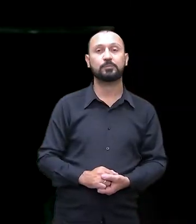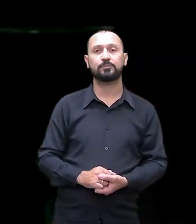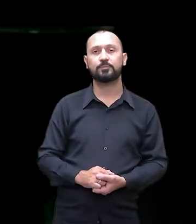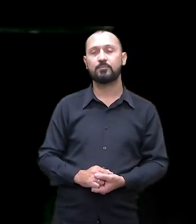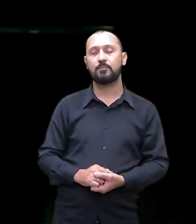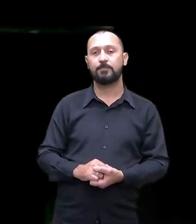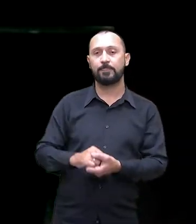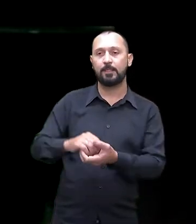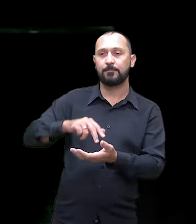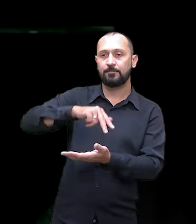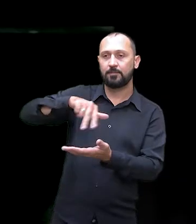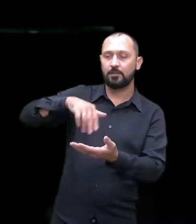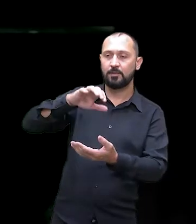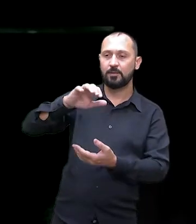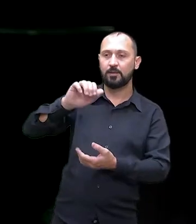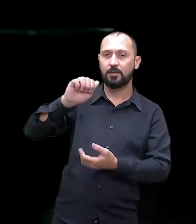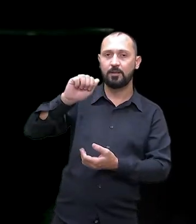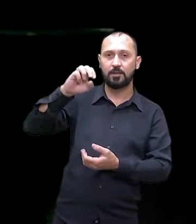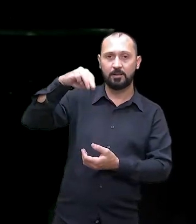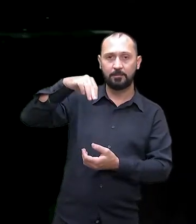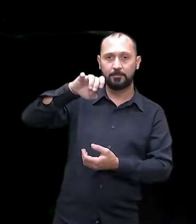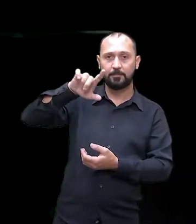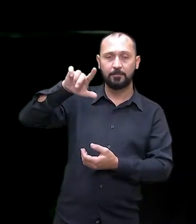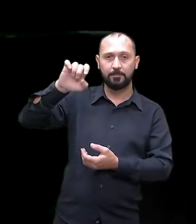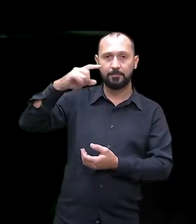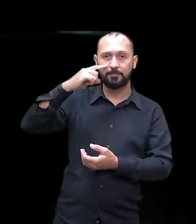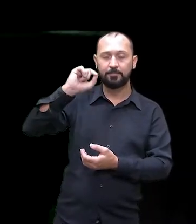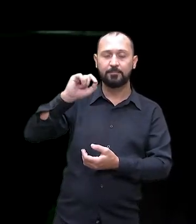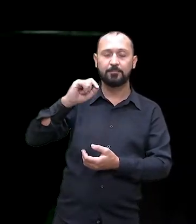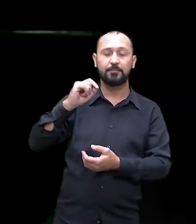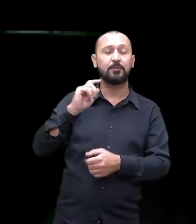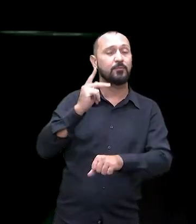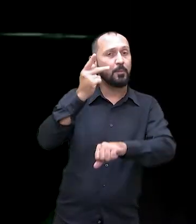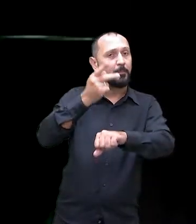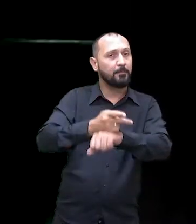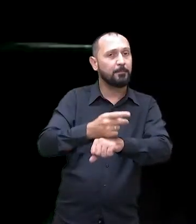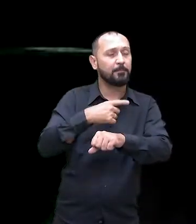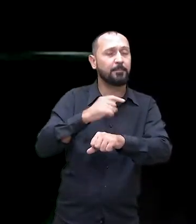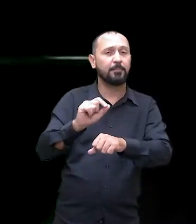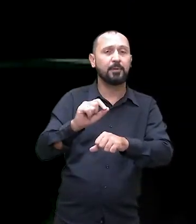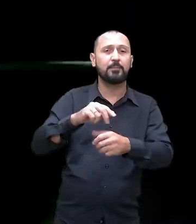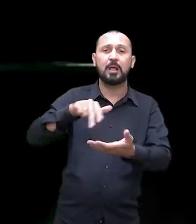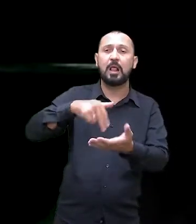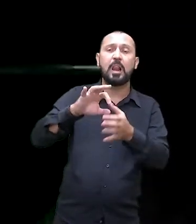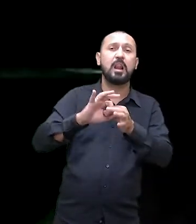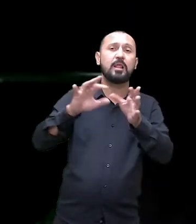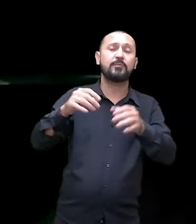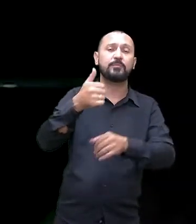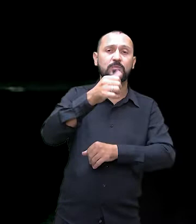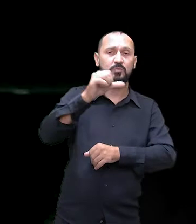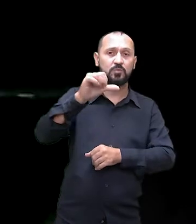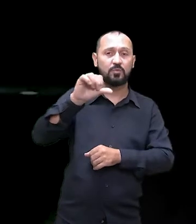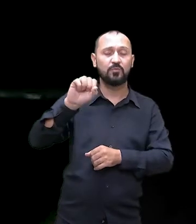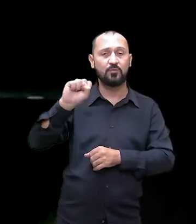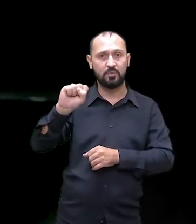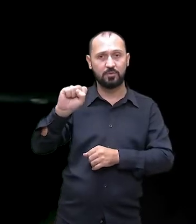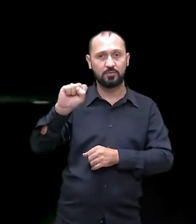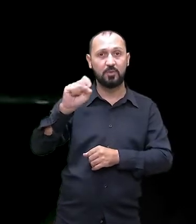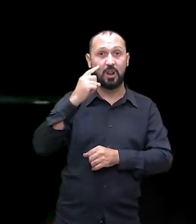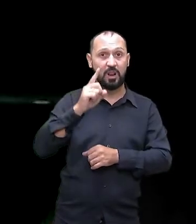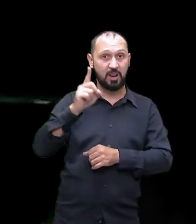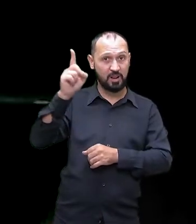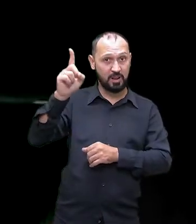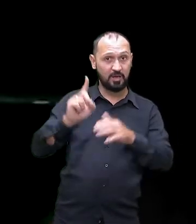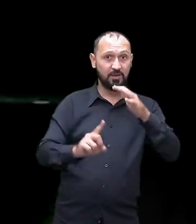A coreografia Camille foi premiada na categoria Trio Livre na edição de 98 do Festival de